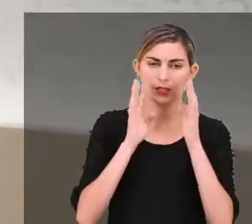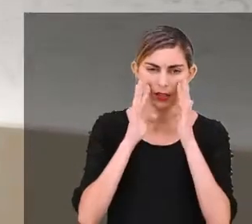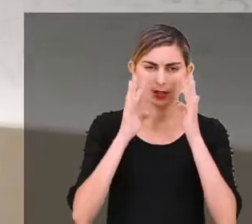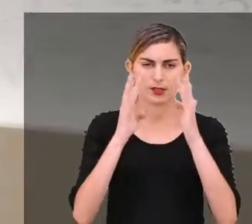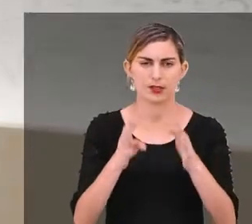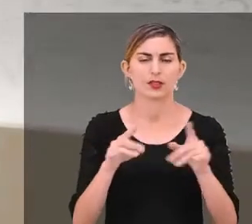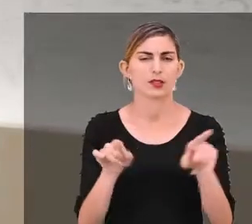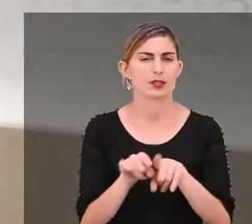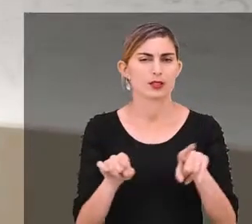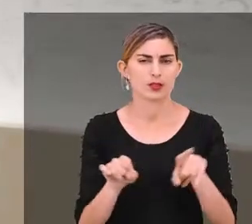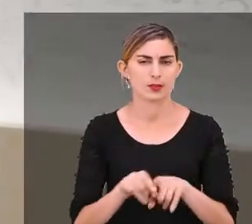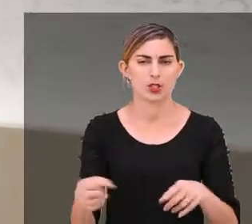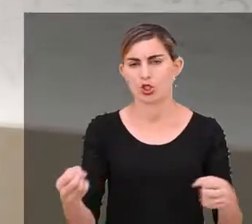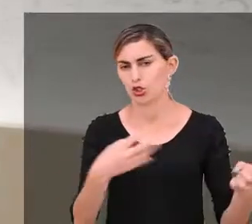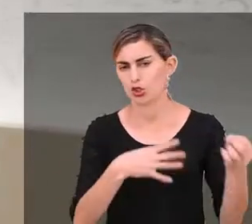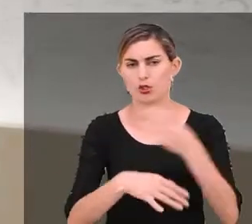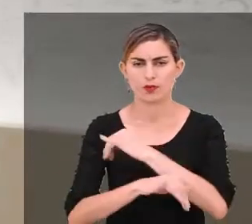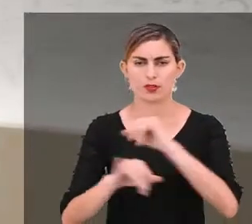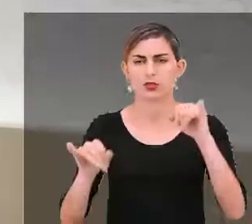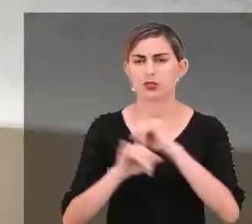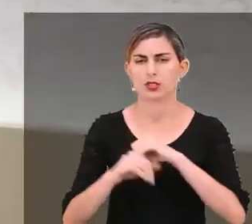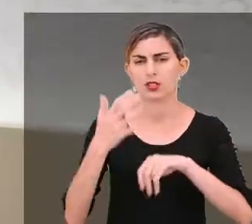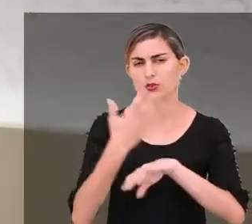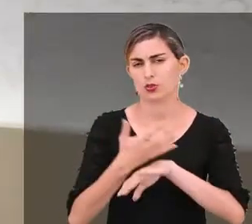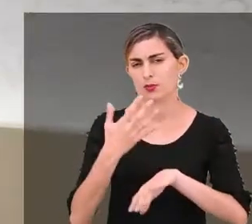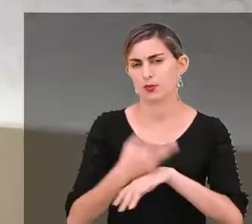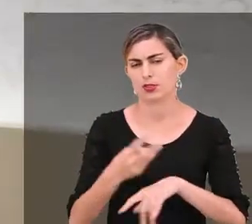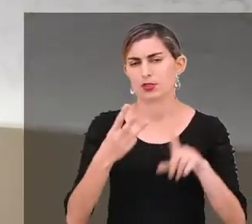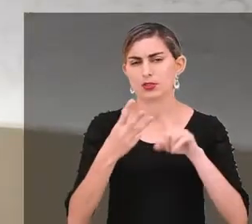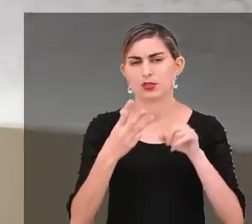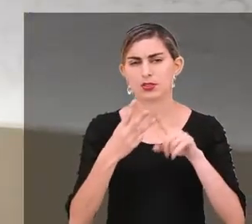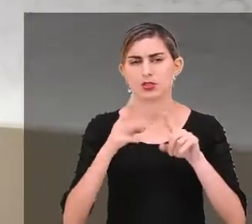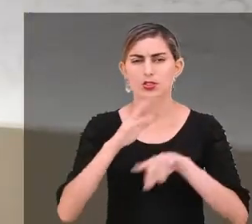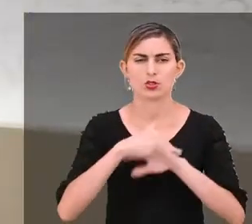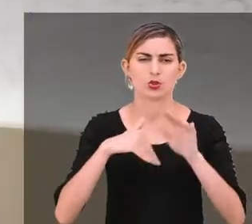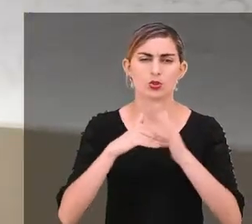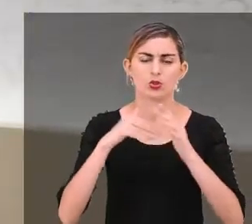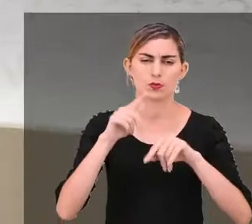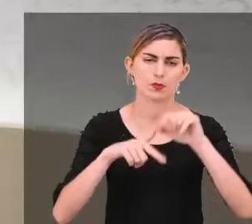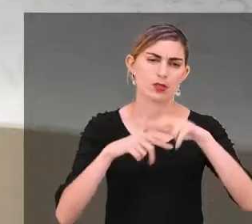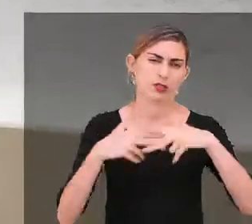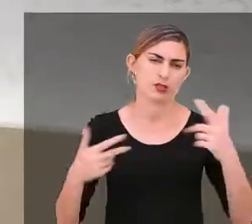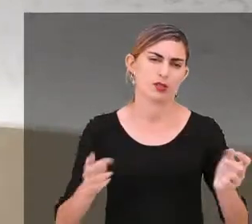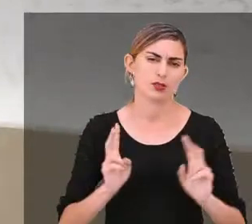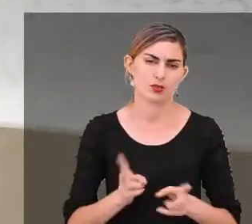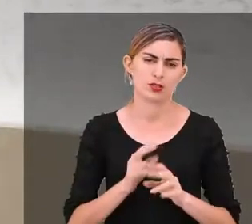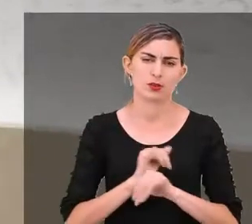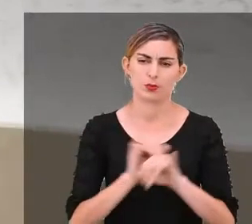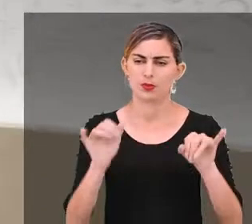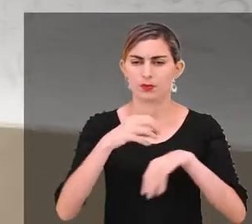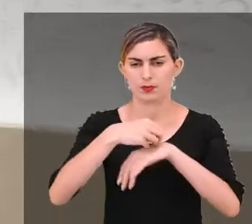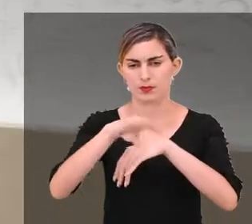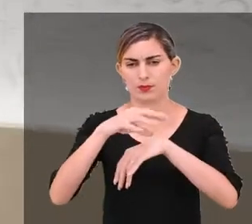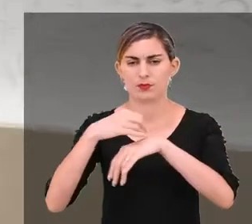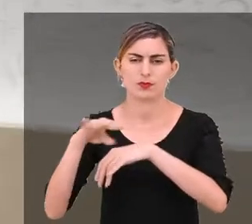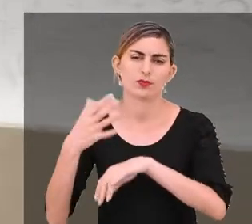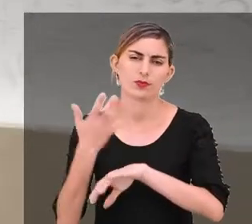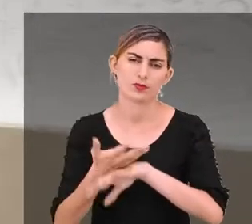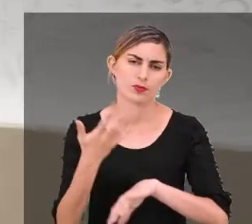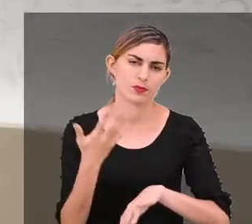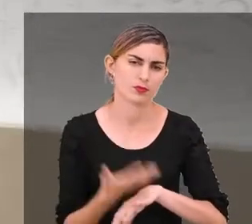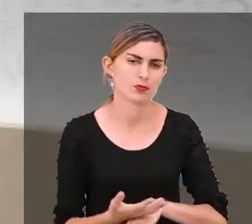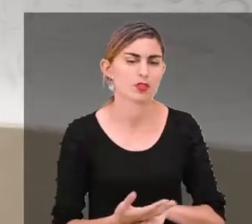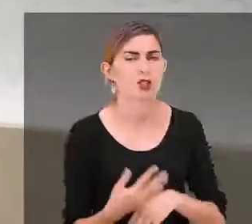fique atento também aos novos destaques da competência 3, todo o material que está sendo disponibilizado agora